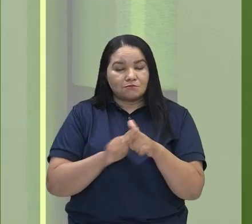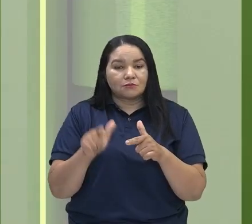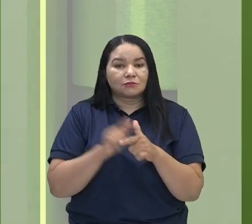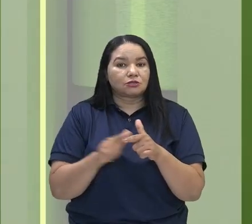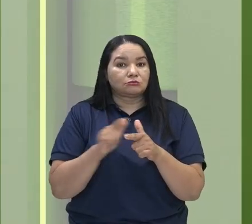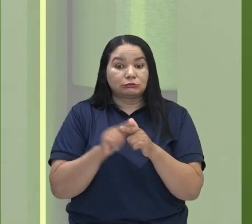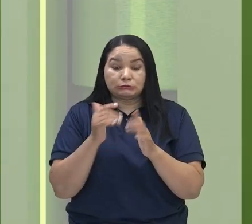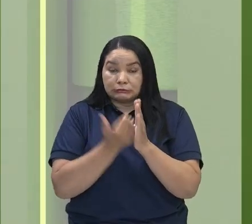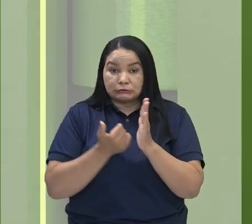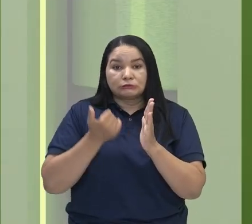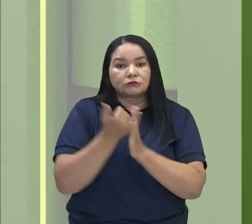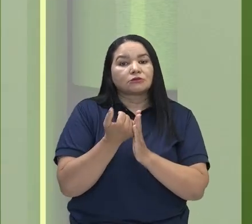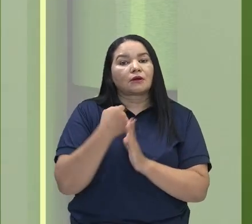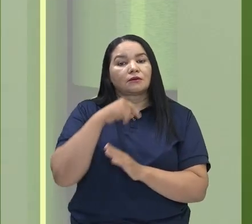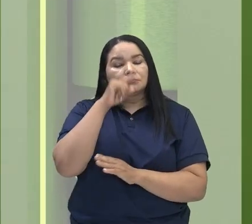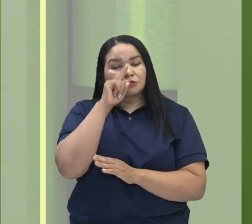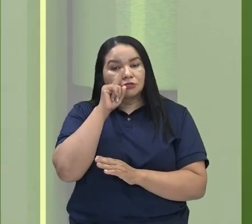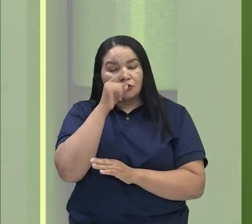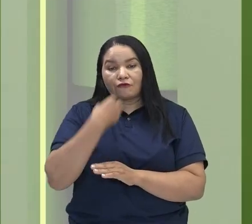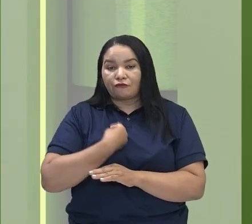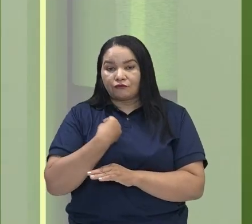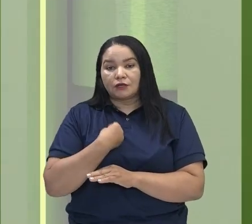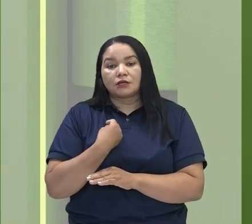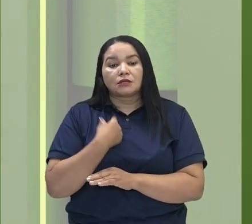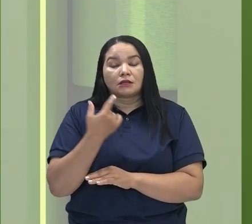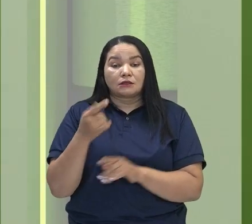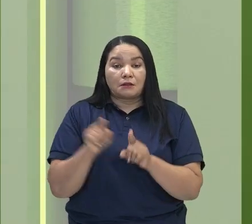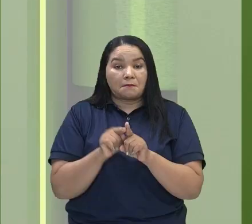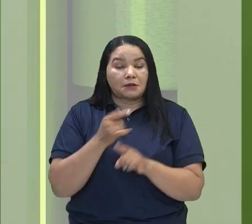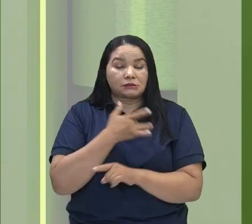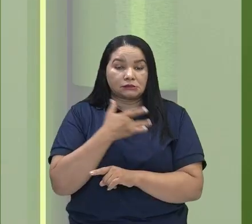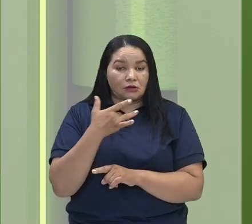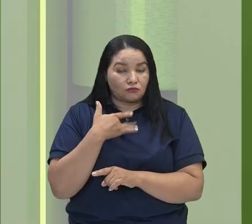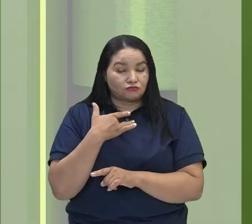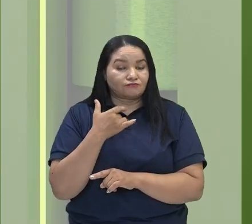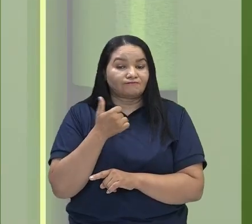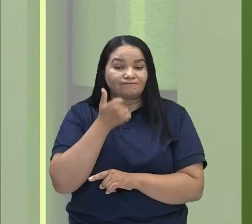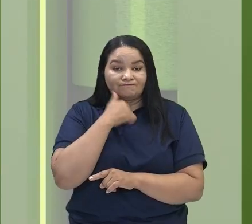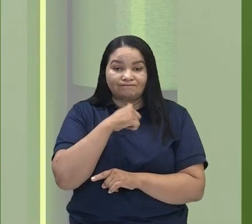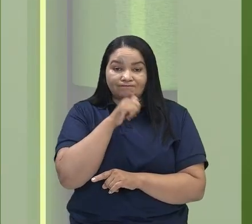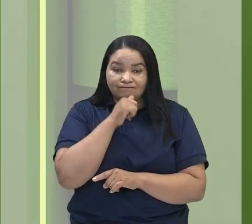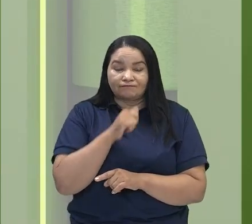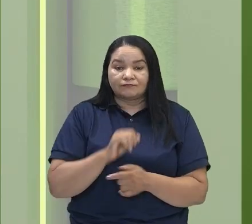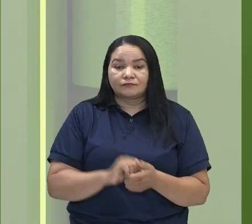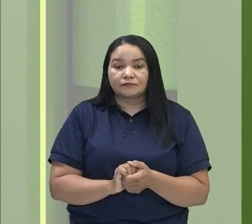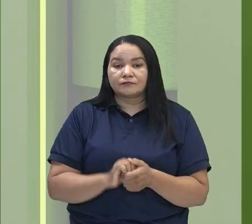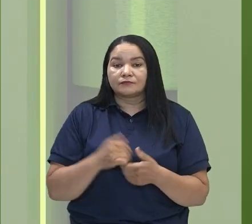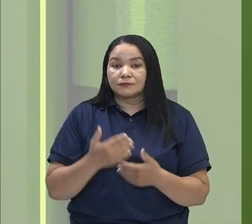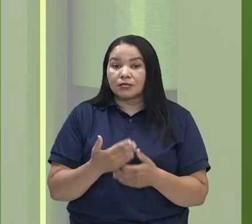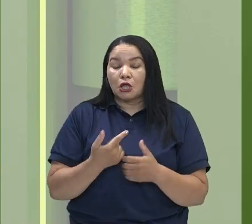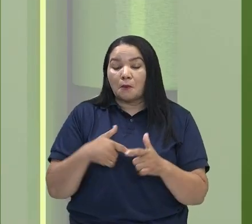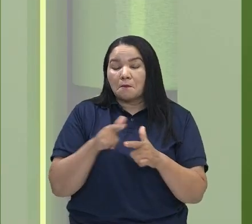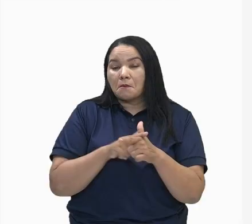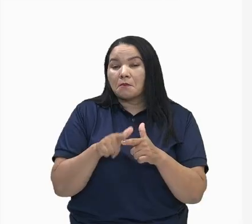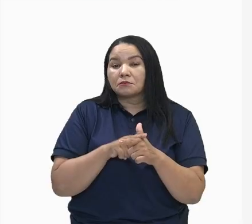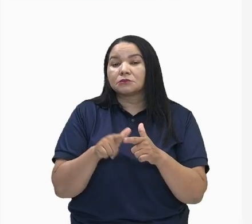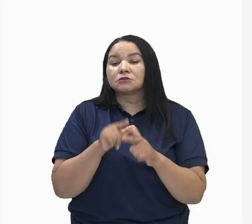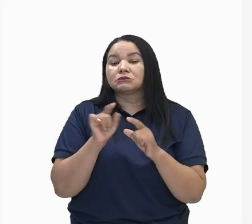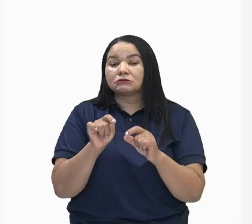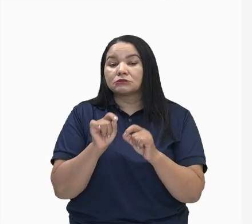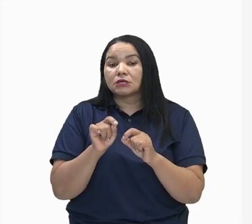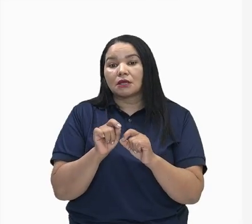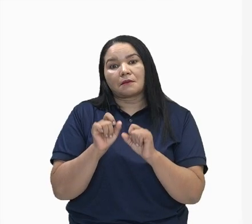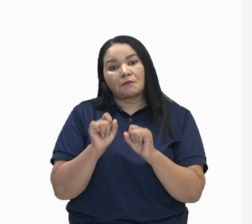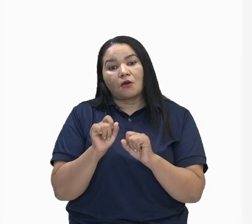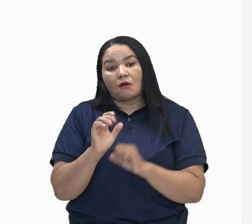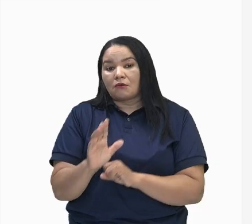de riscos para a vida e para a saúde dessa mãe. E aí, quais seriam esses riscos, né? A gente observa aí, olha,